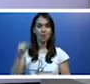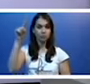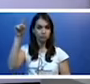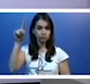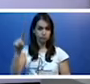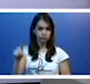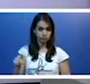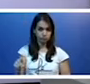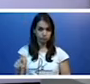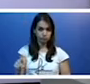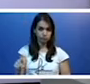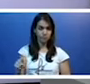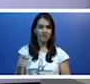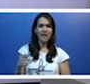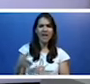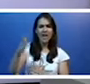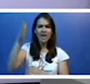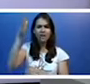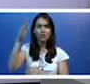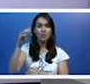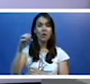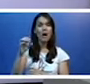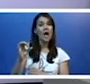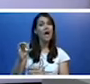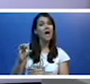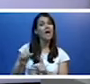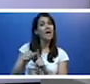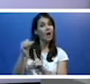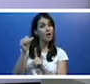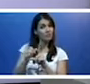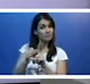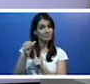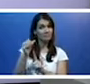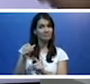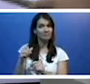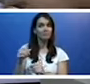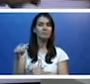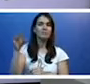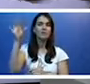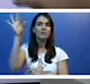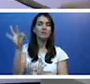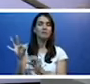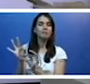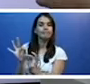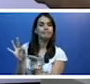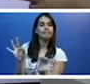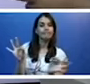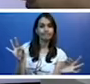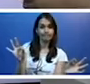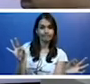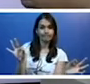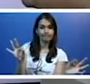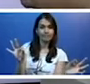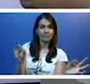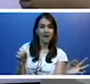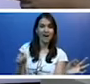um qualquer coisa reta 90 graus estão sempre vai formar um triângulo retângulo a